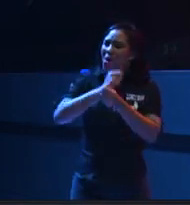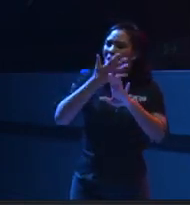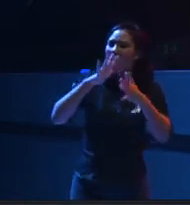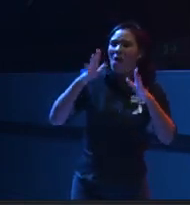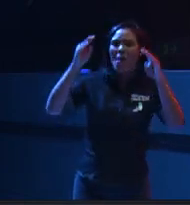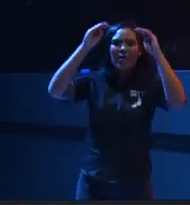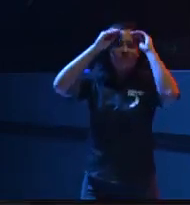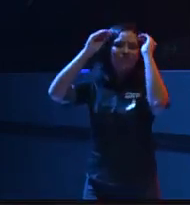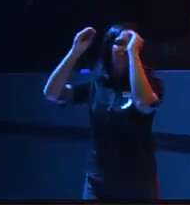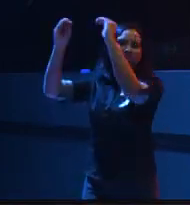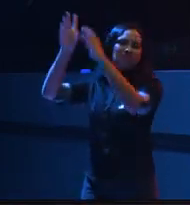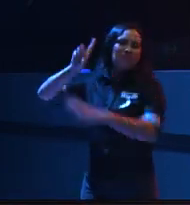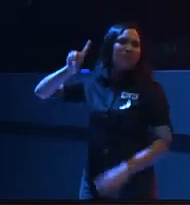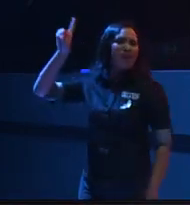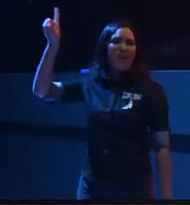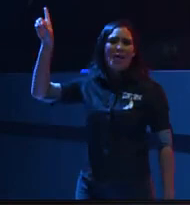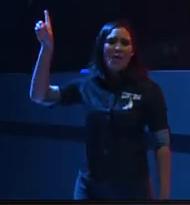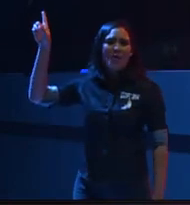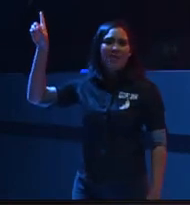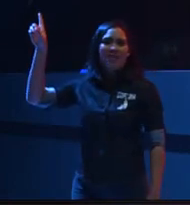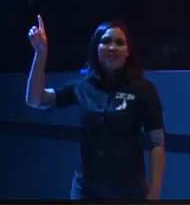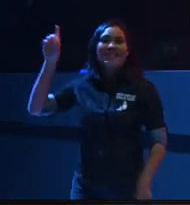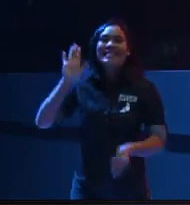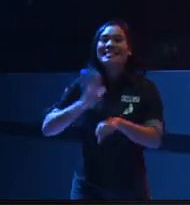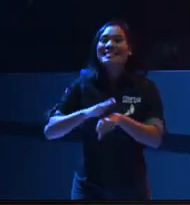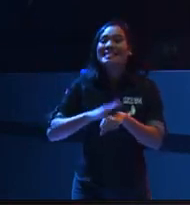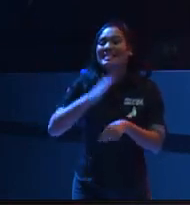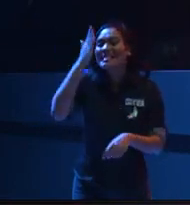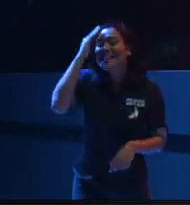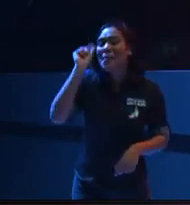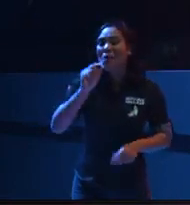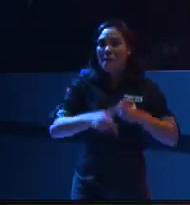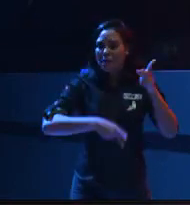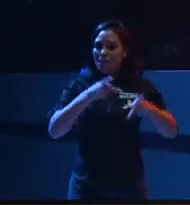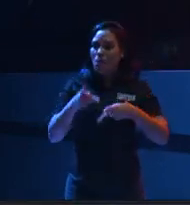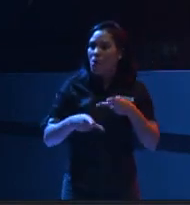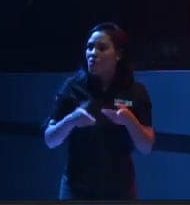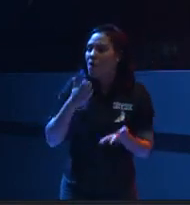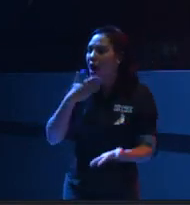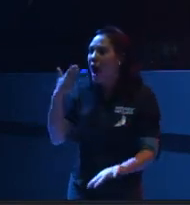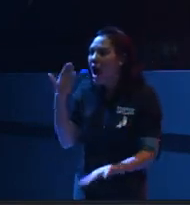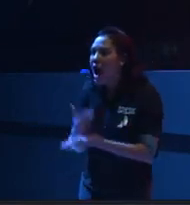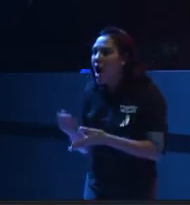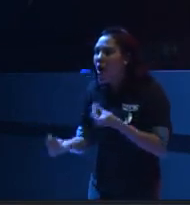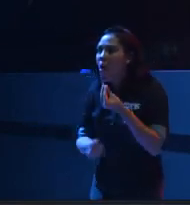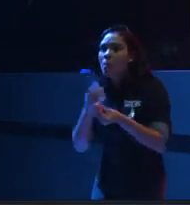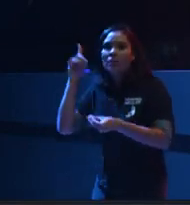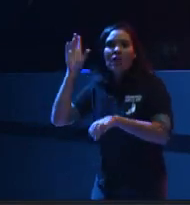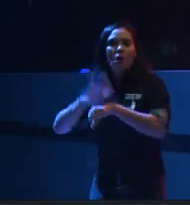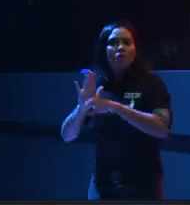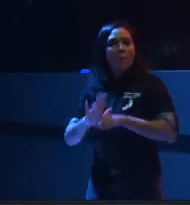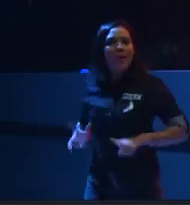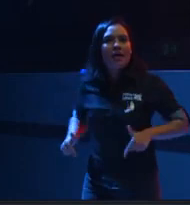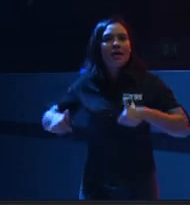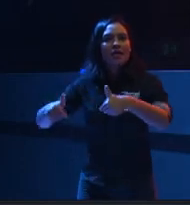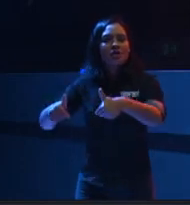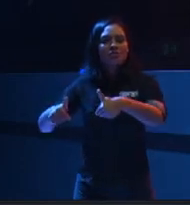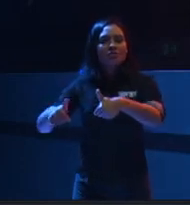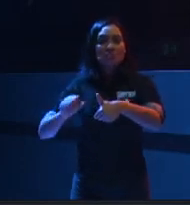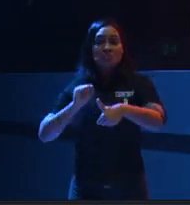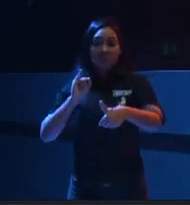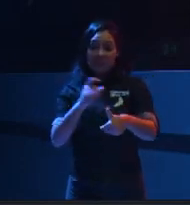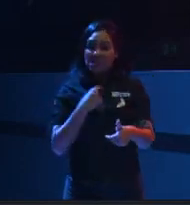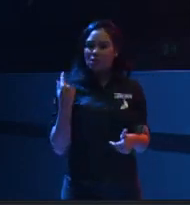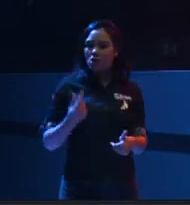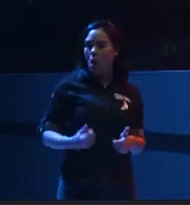condição de ter feito aquilo só Deus poderia ter feito agora quando a gente é poderoso quando a gente é o tal a gente faz uma coisa Deus abençoe